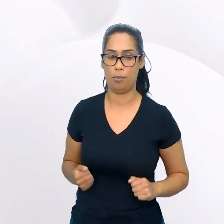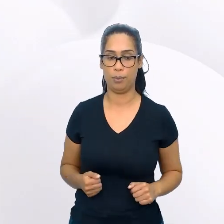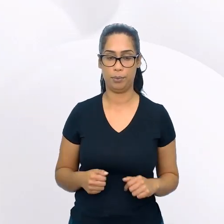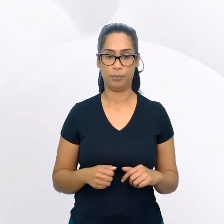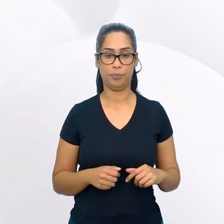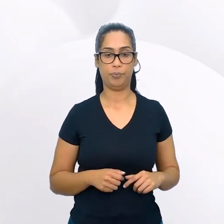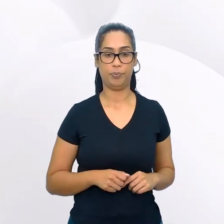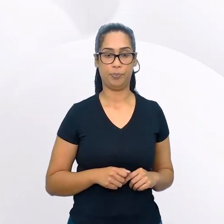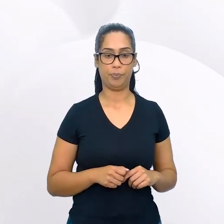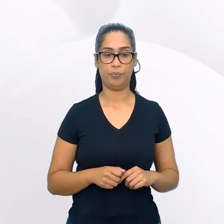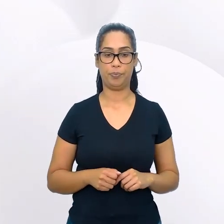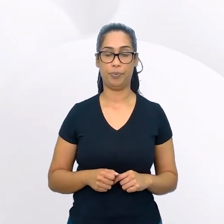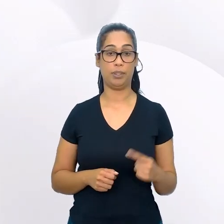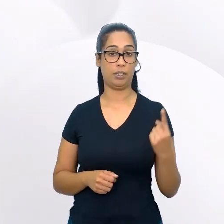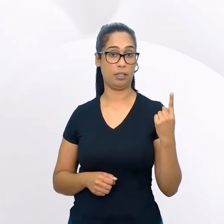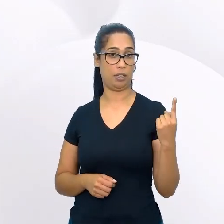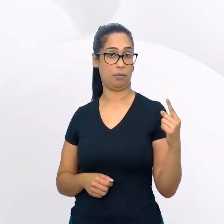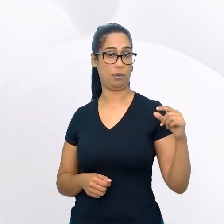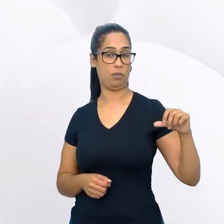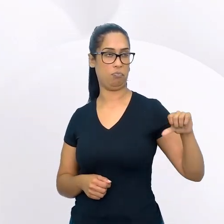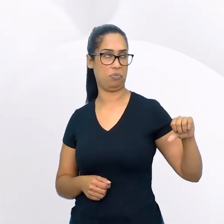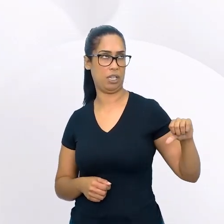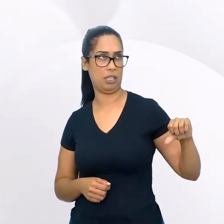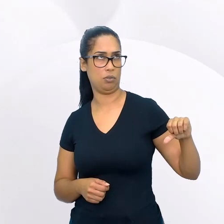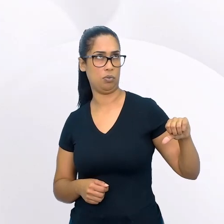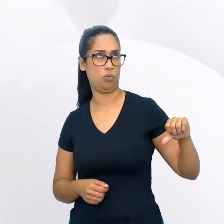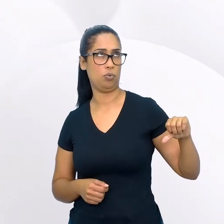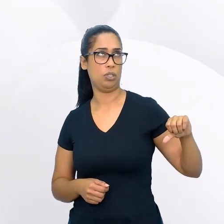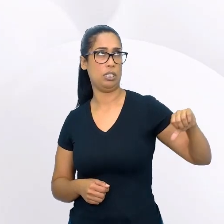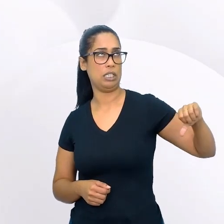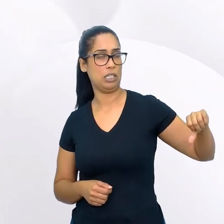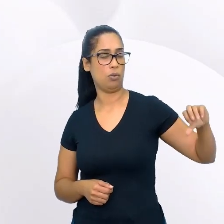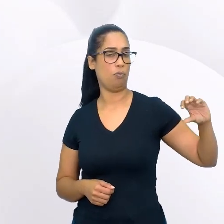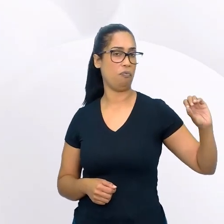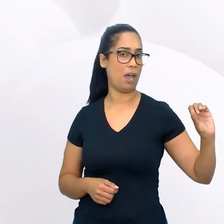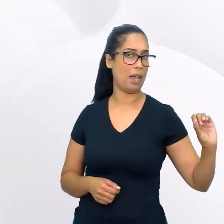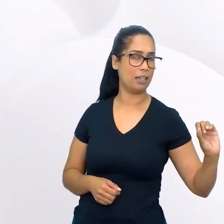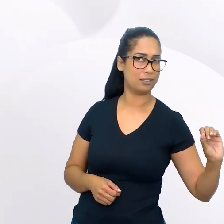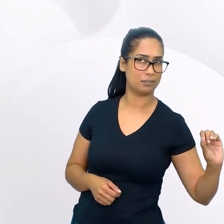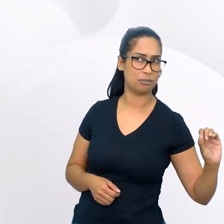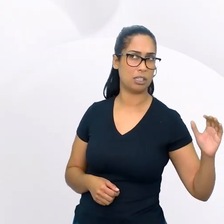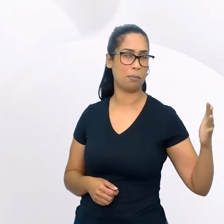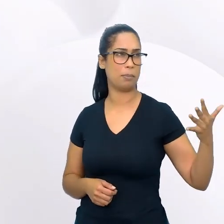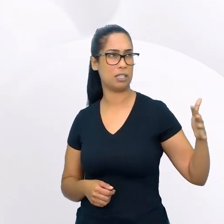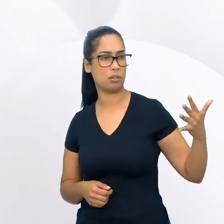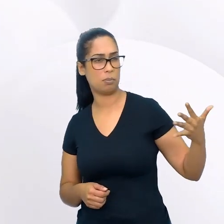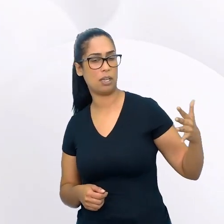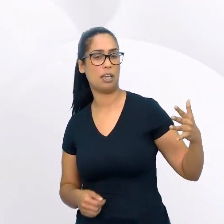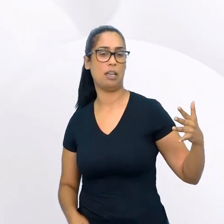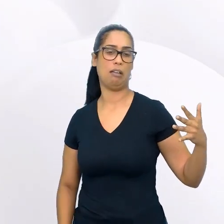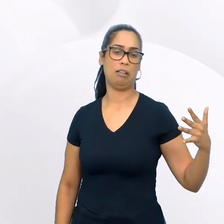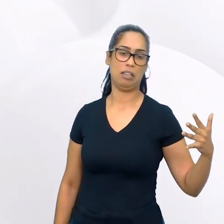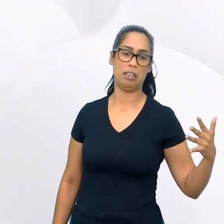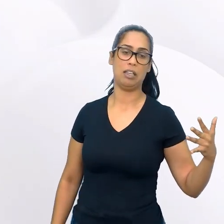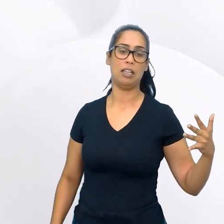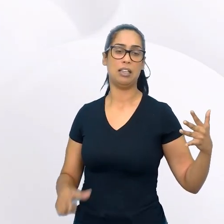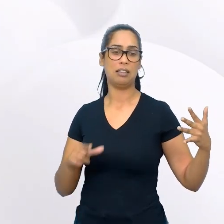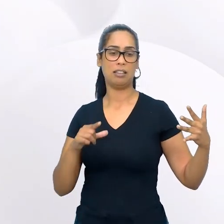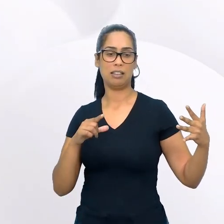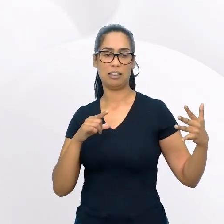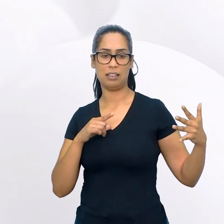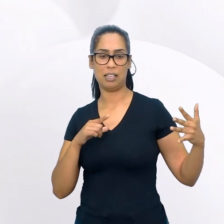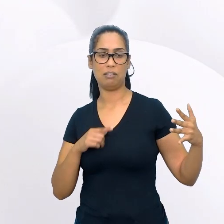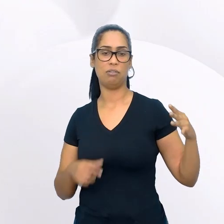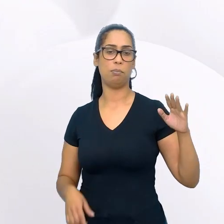até mais ou menos ali 1990 né pré PCN prdb até